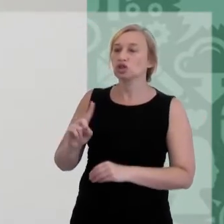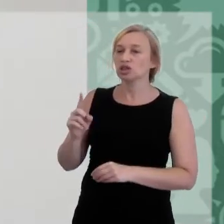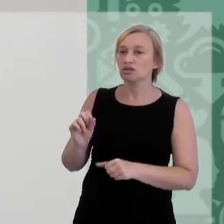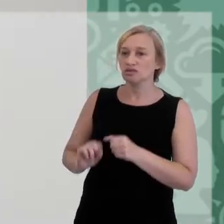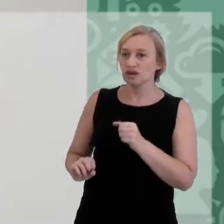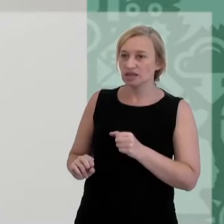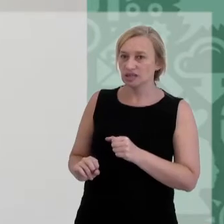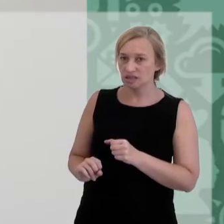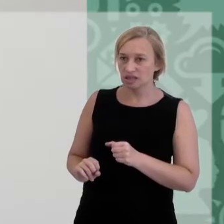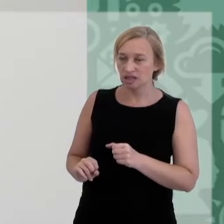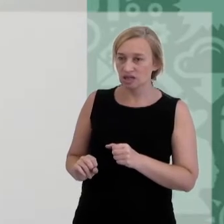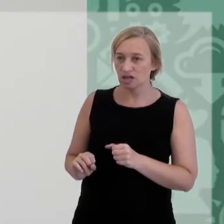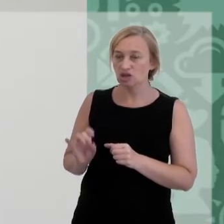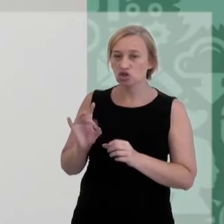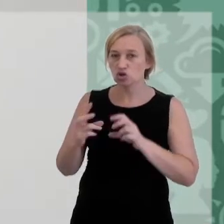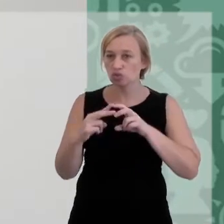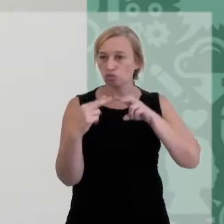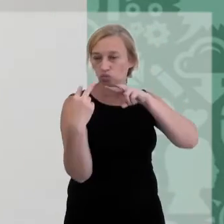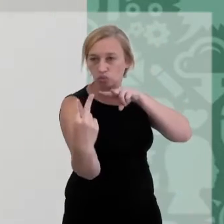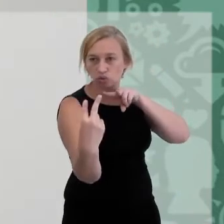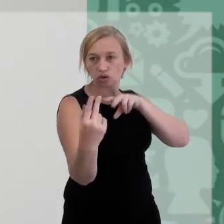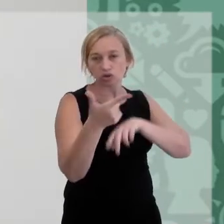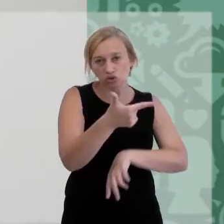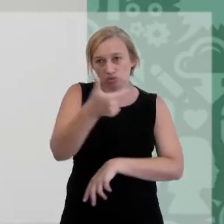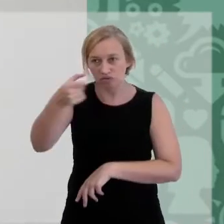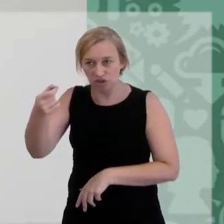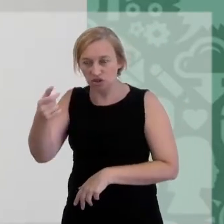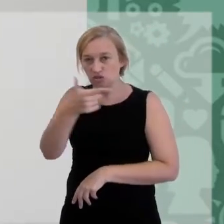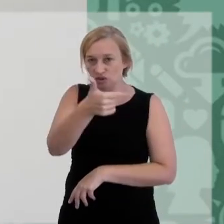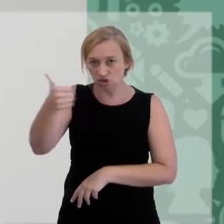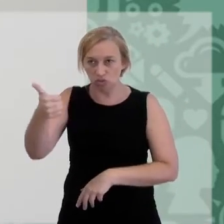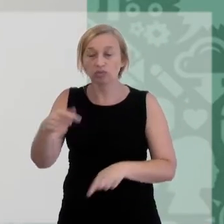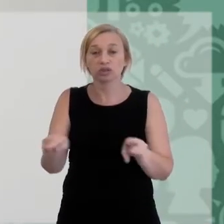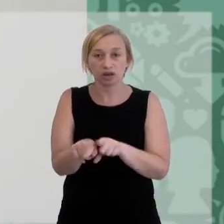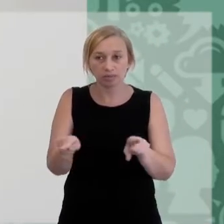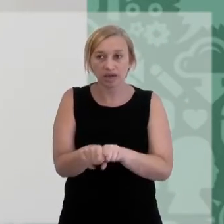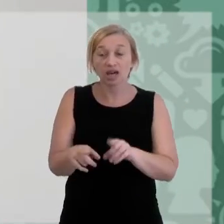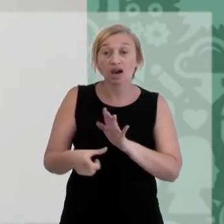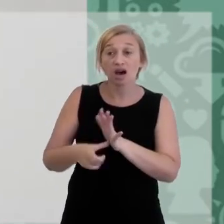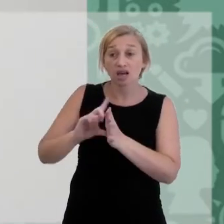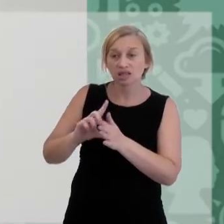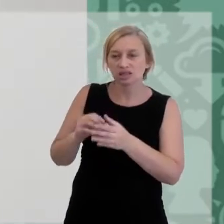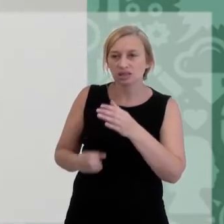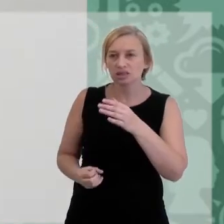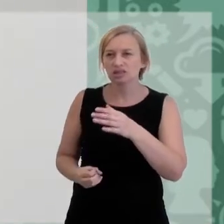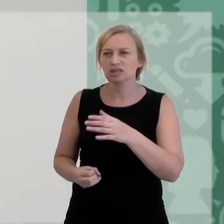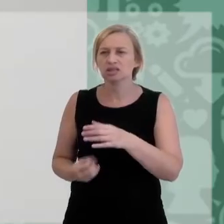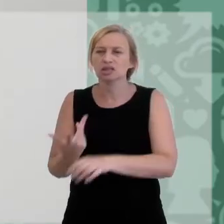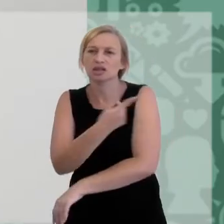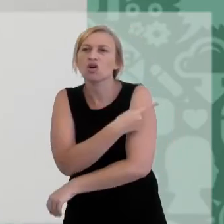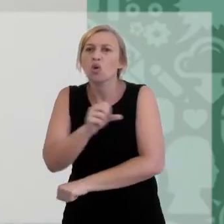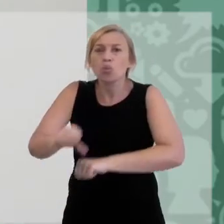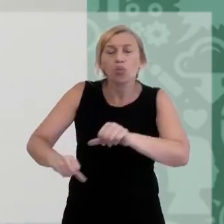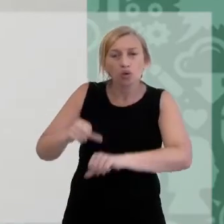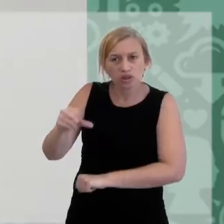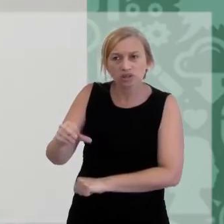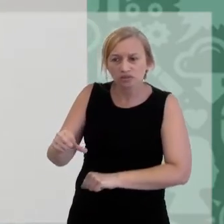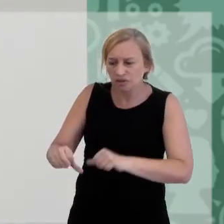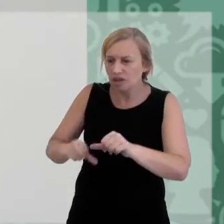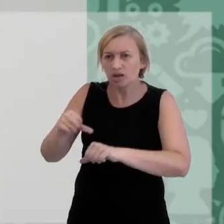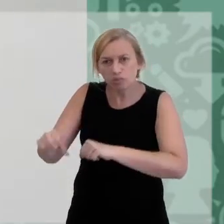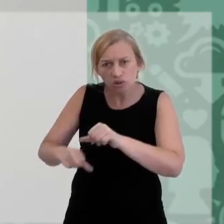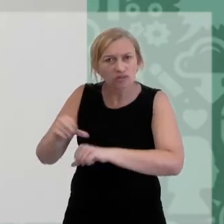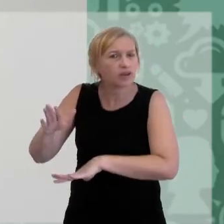que fazia de modo muito mais restrito em 2020 e 2021 também, antes da vacina, modifica e